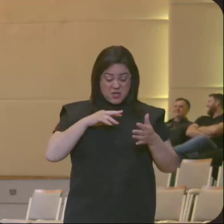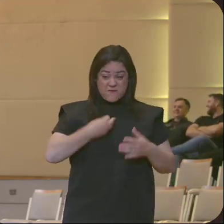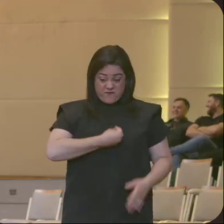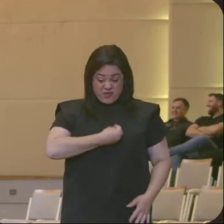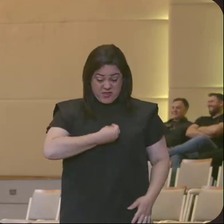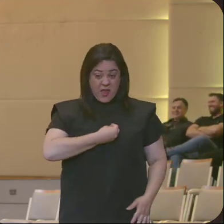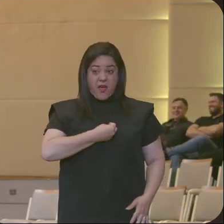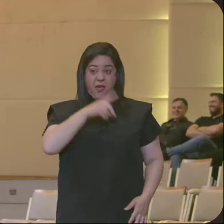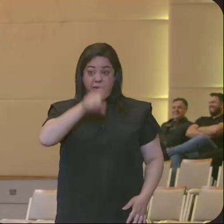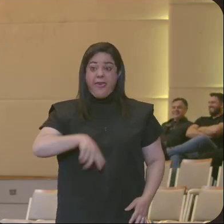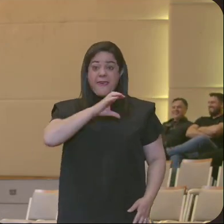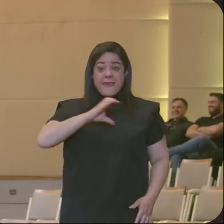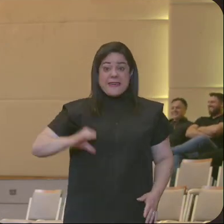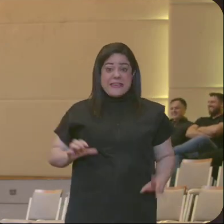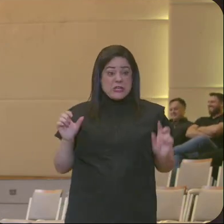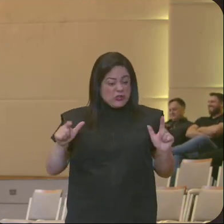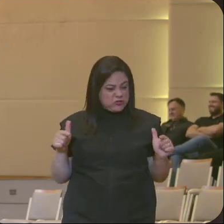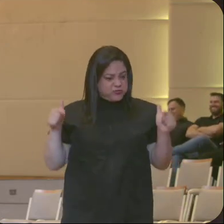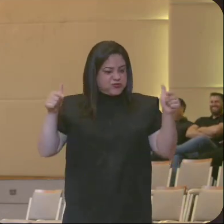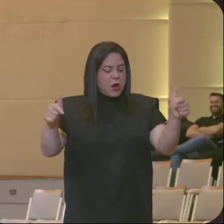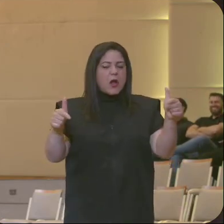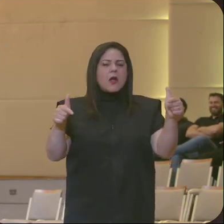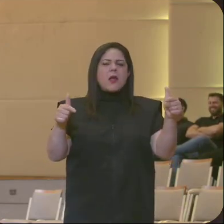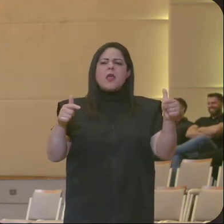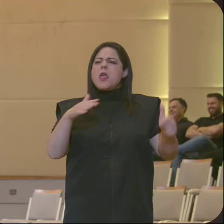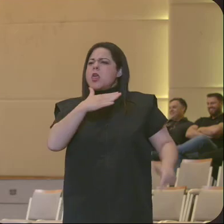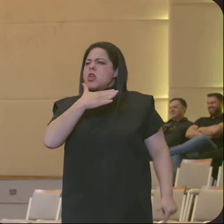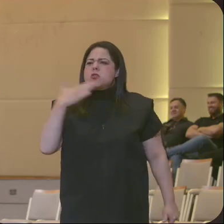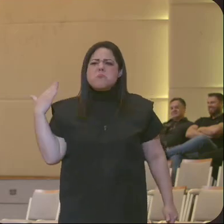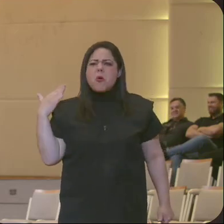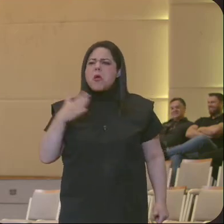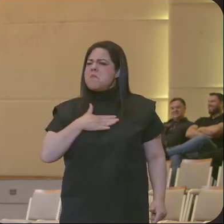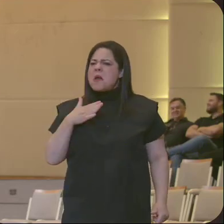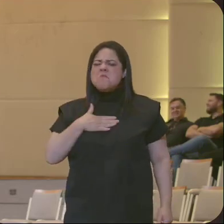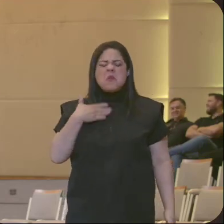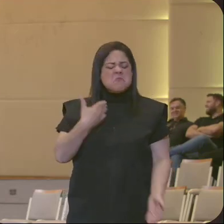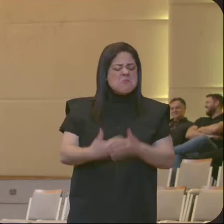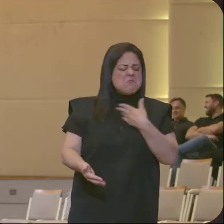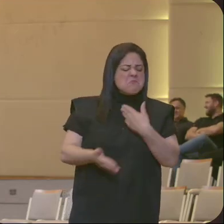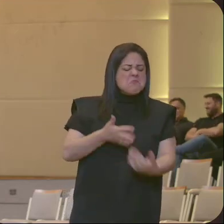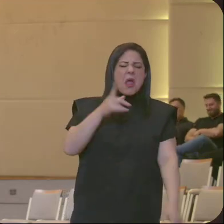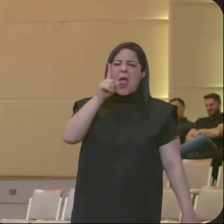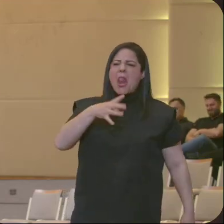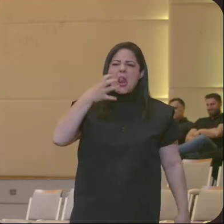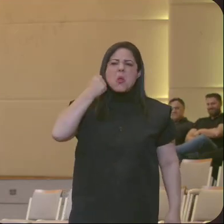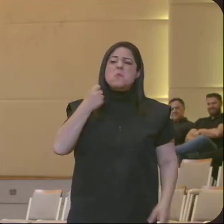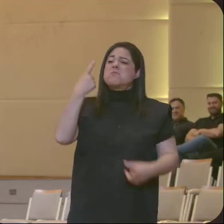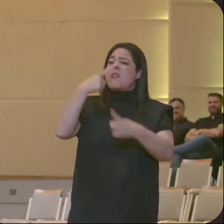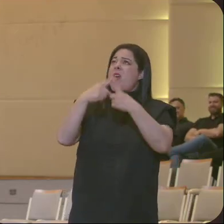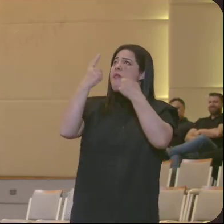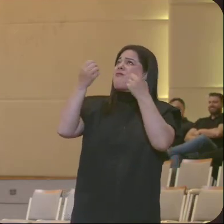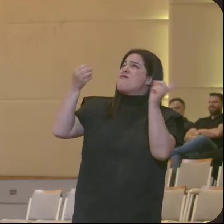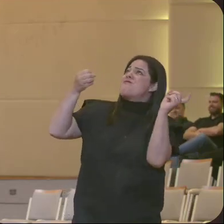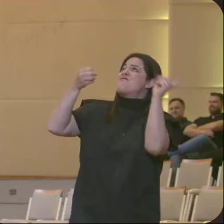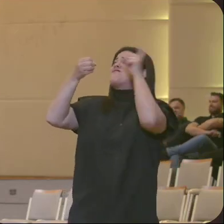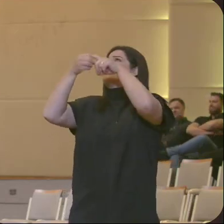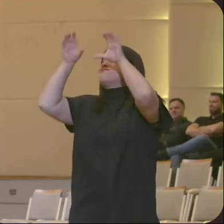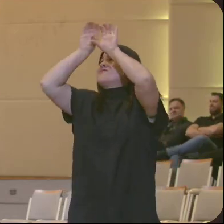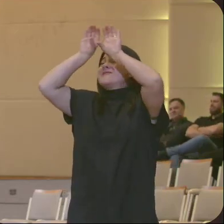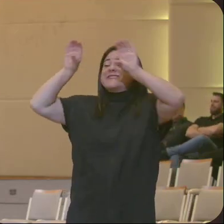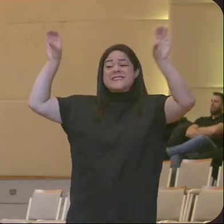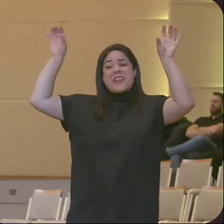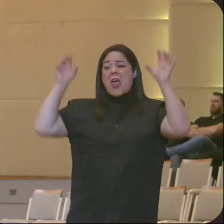lucro. Como é que um homem nessa condição, preso injustamente por pregar o evangelho,